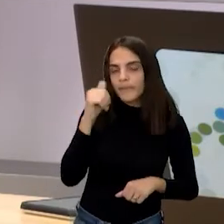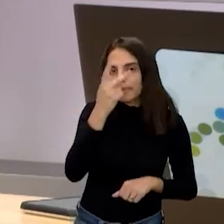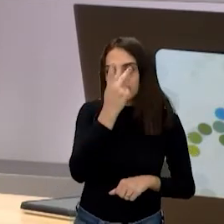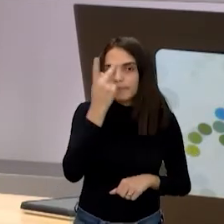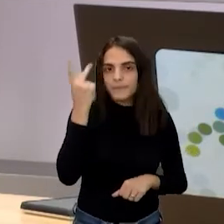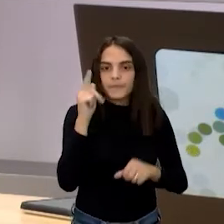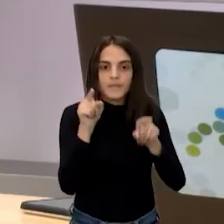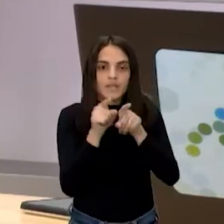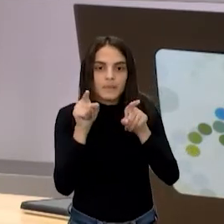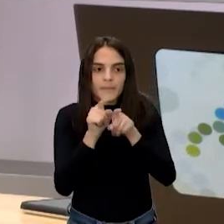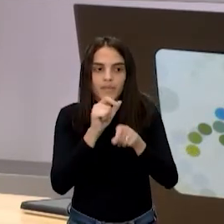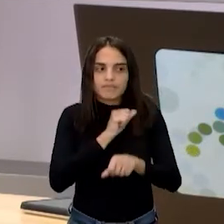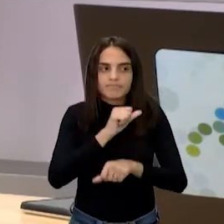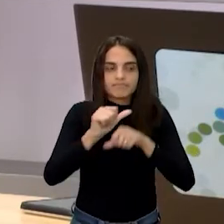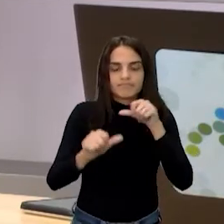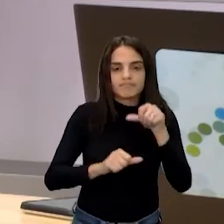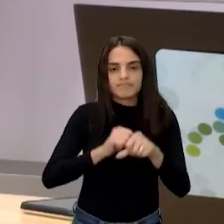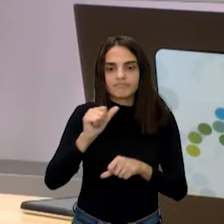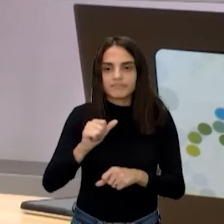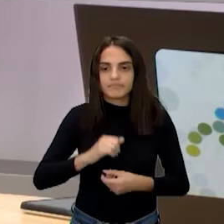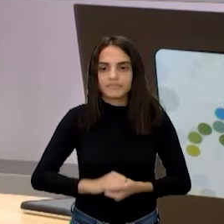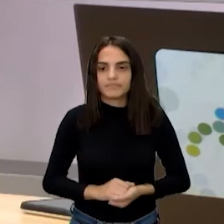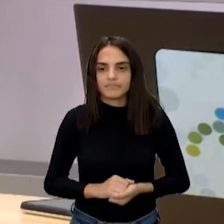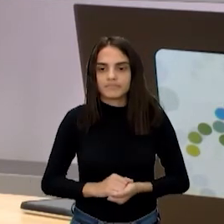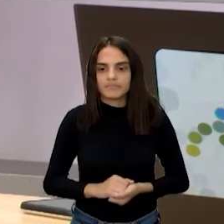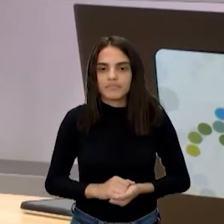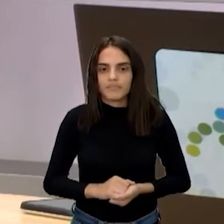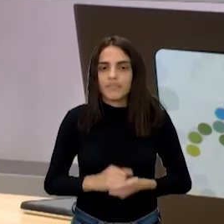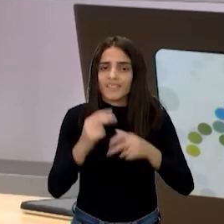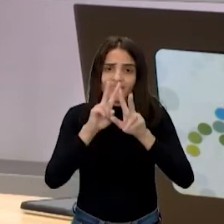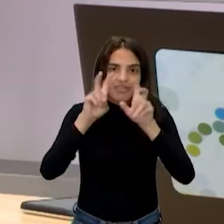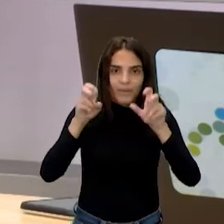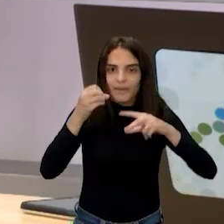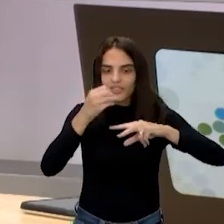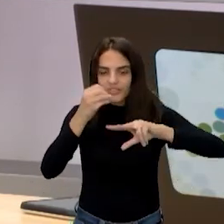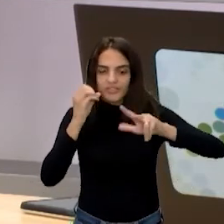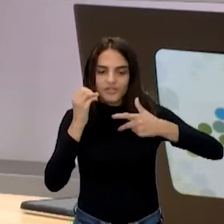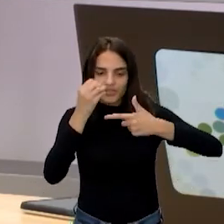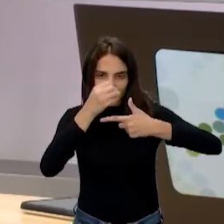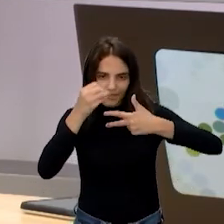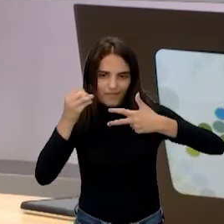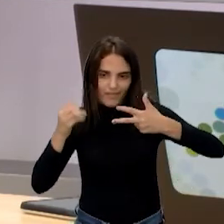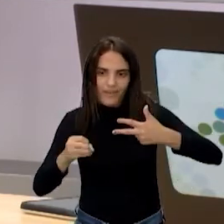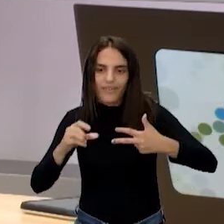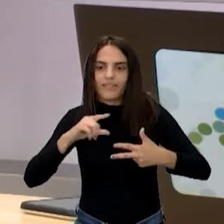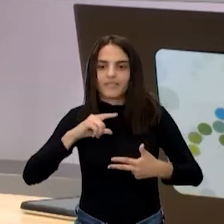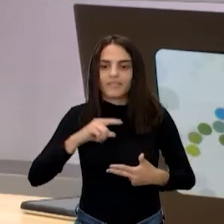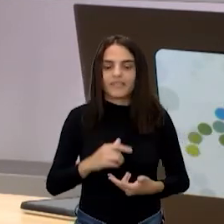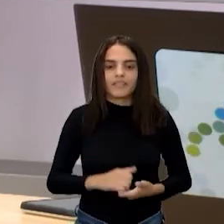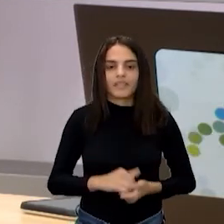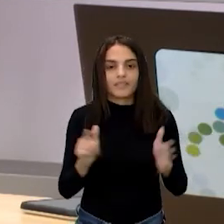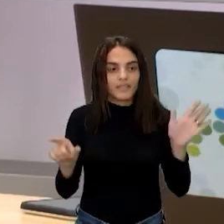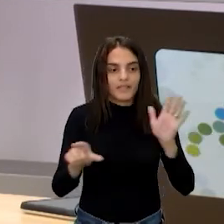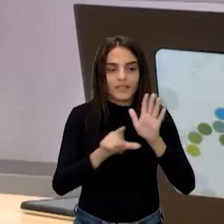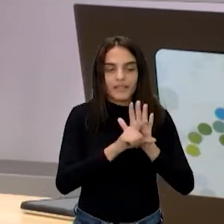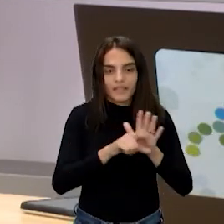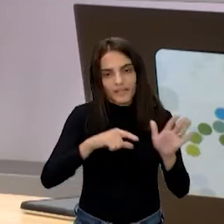e também na manipulação. Já teve discussão, já foi tema de Enem, né? E já teve até leis, né,